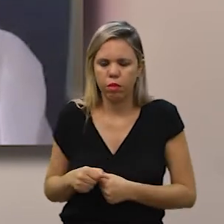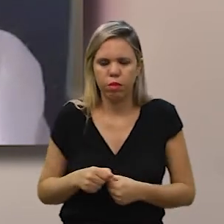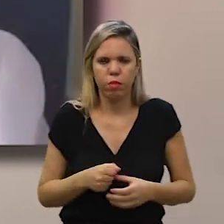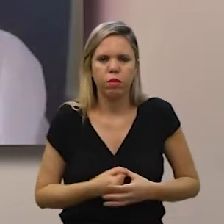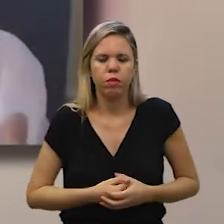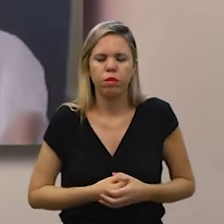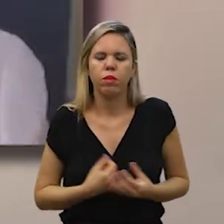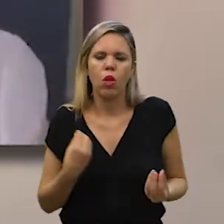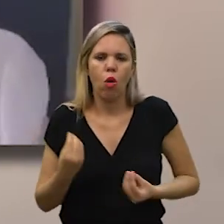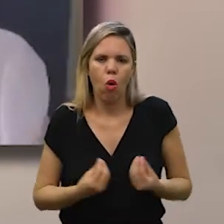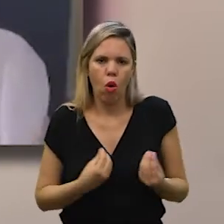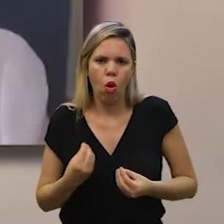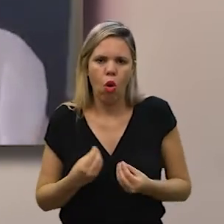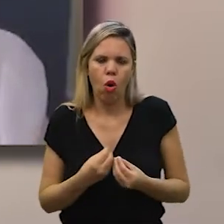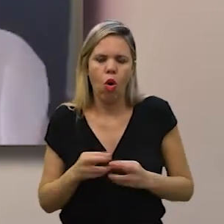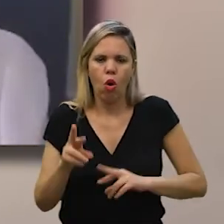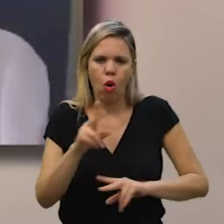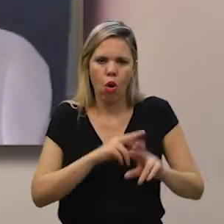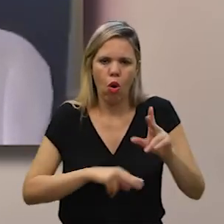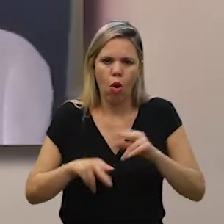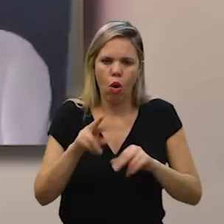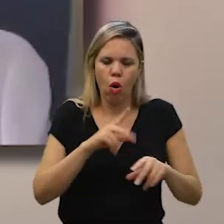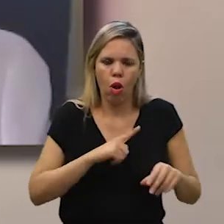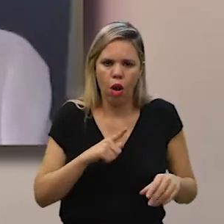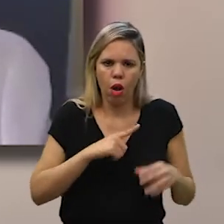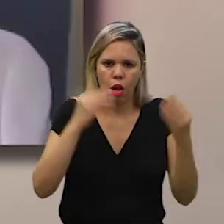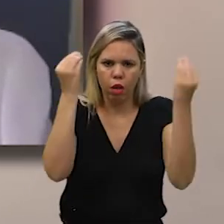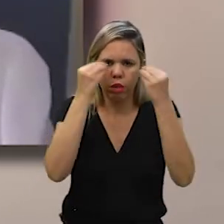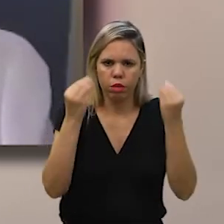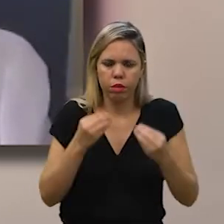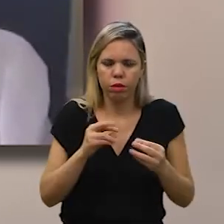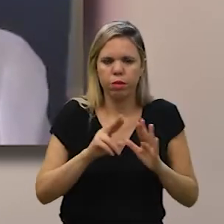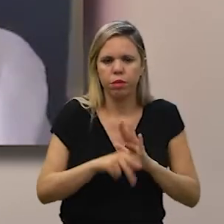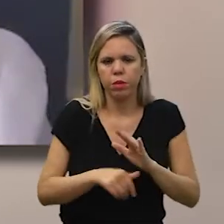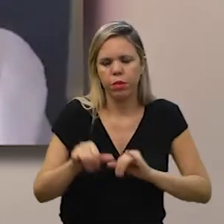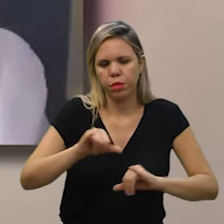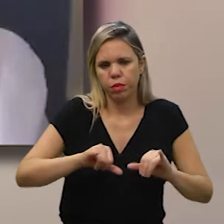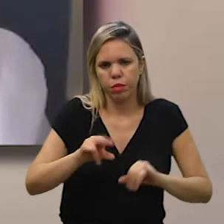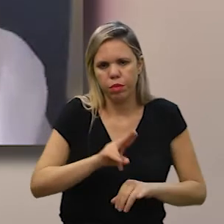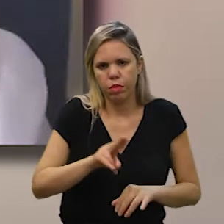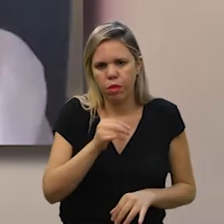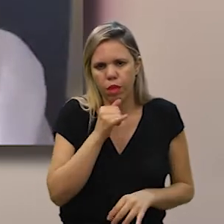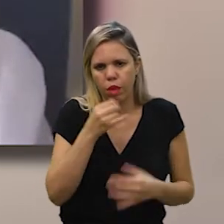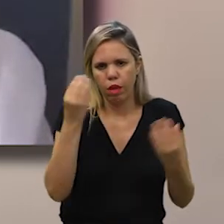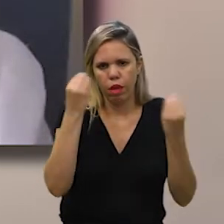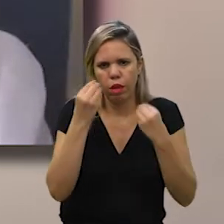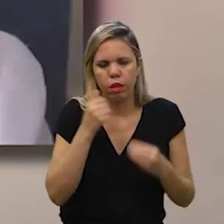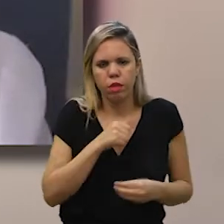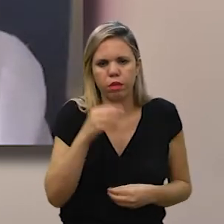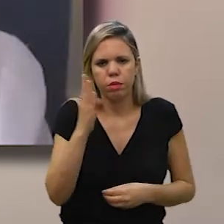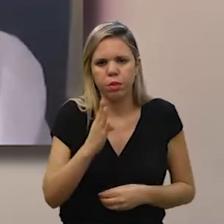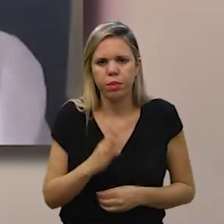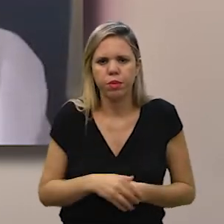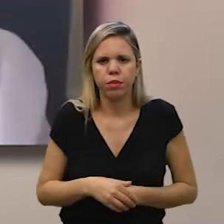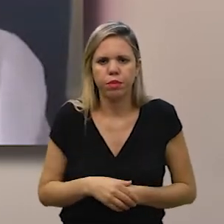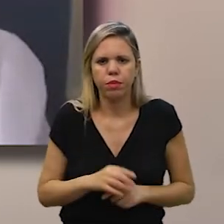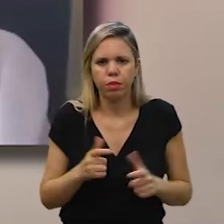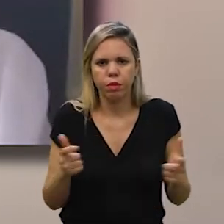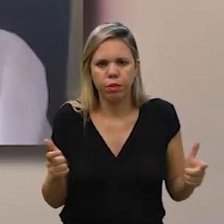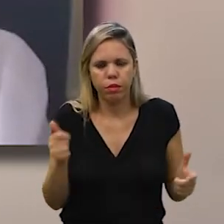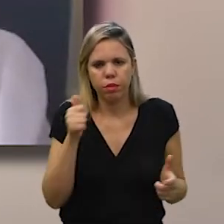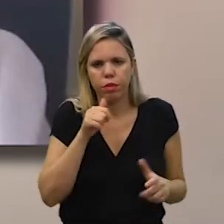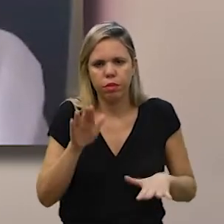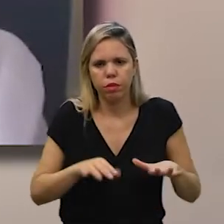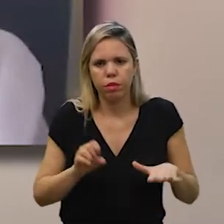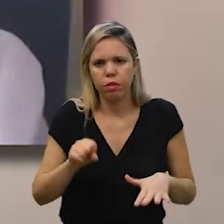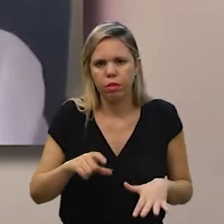Então, com essa grande diversidade que nós temos de cosméticos, e a mulher brasileira, na grande maioria